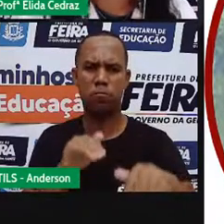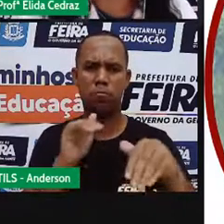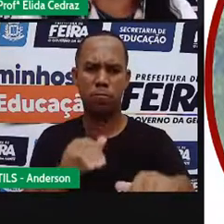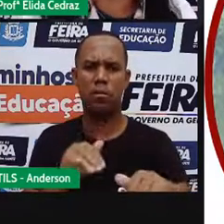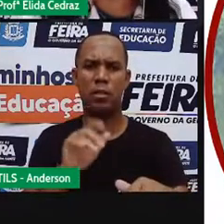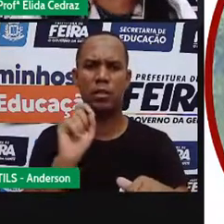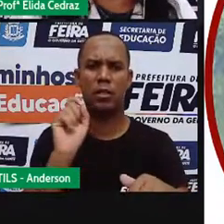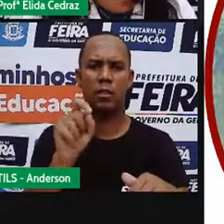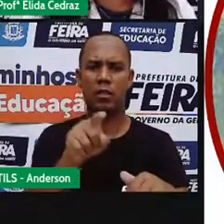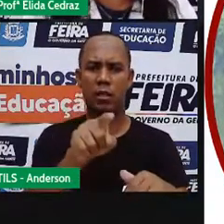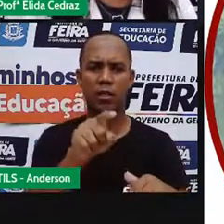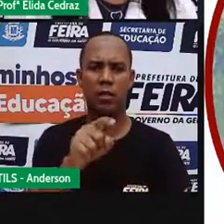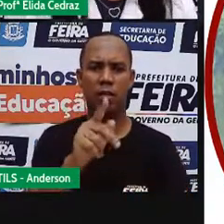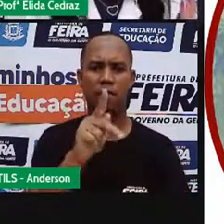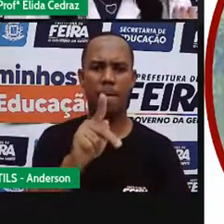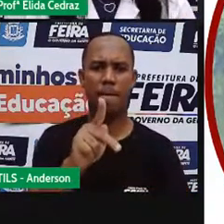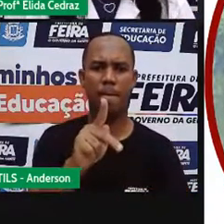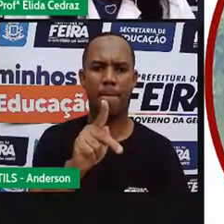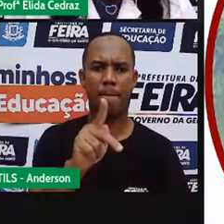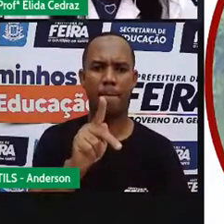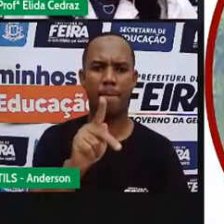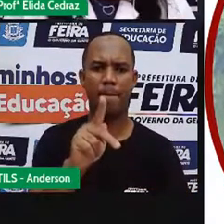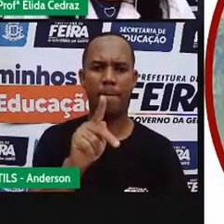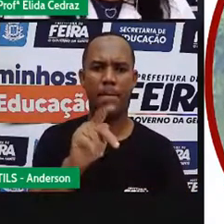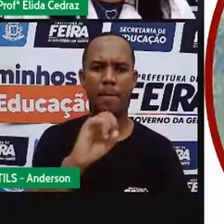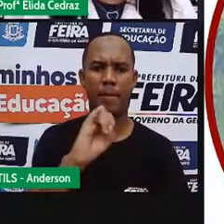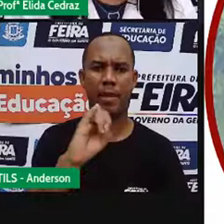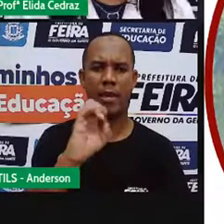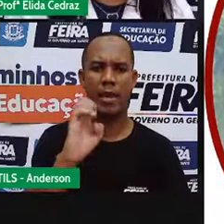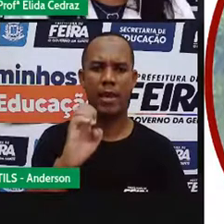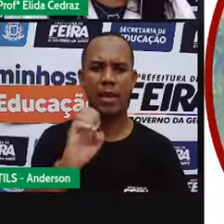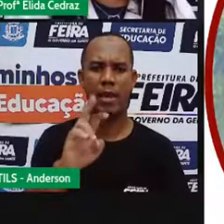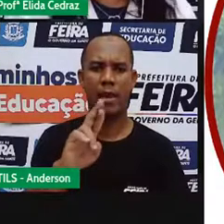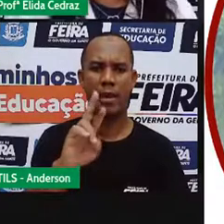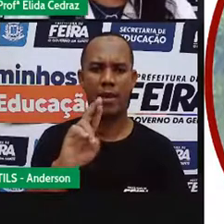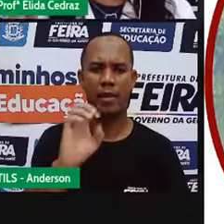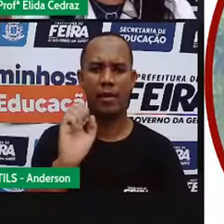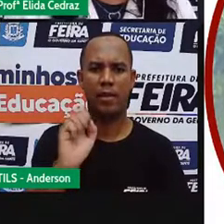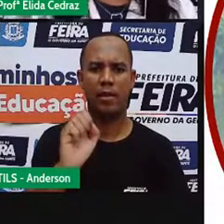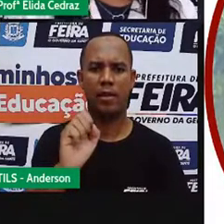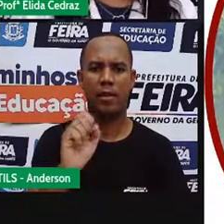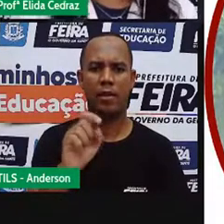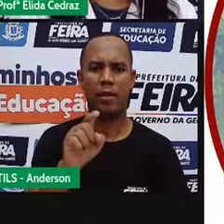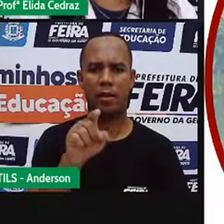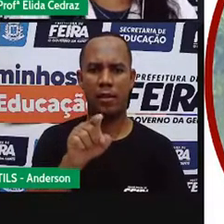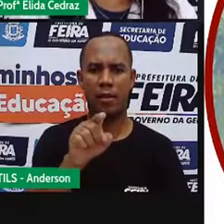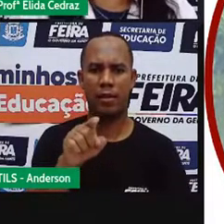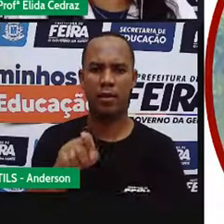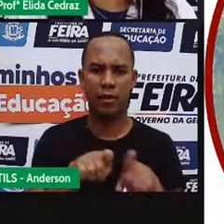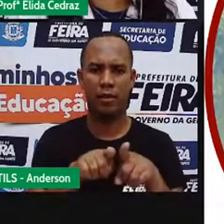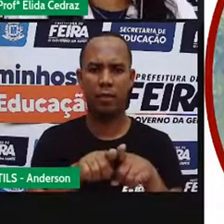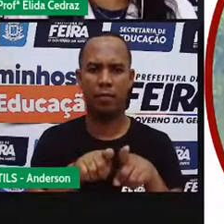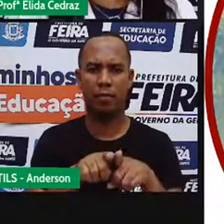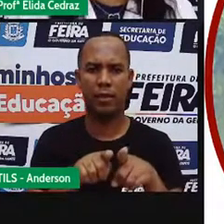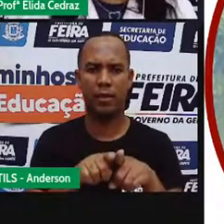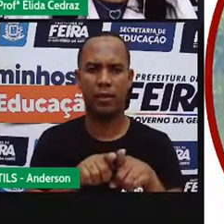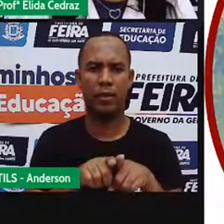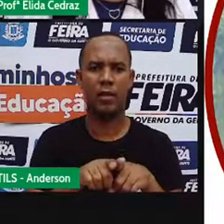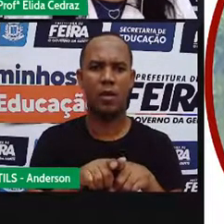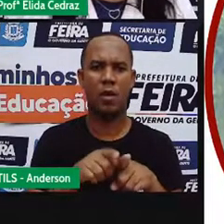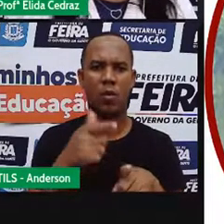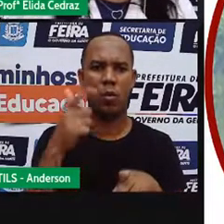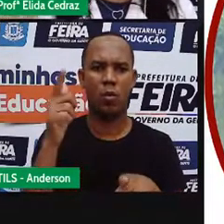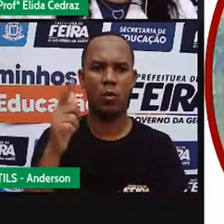Labatut, que treinou as pessoas, os civis, para a guerra. E contamos com Lord Cochrane, que ele era